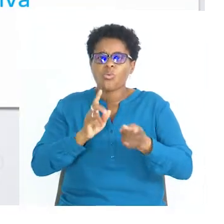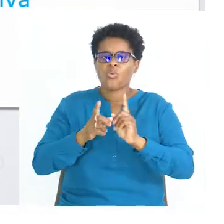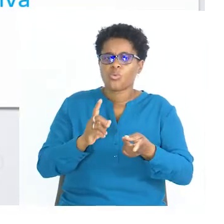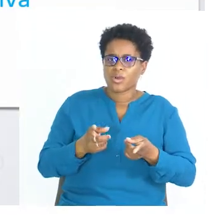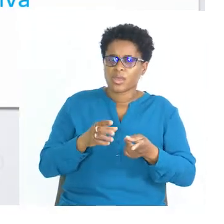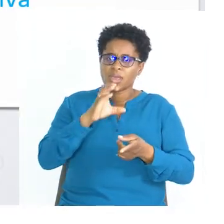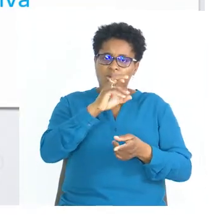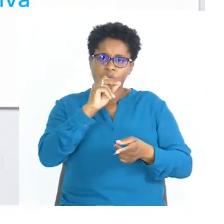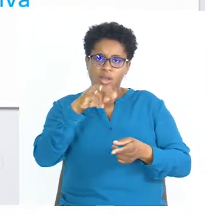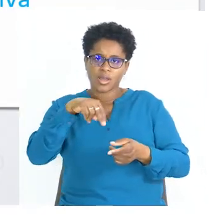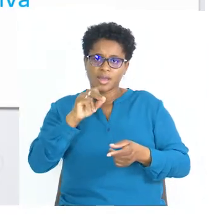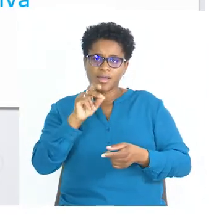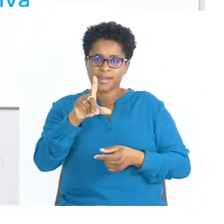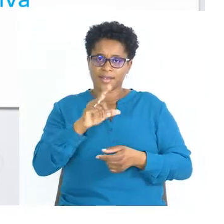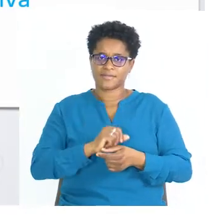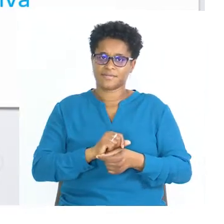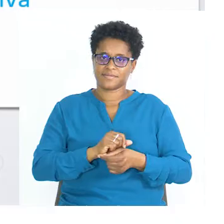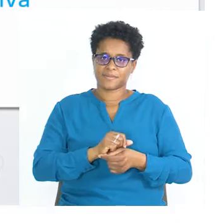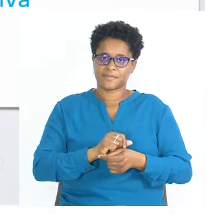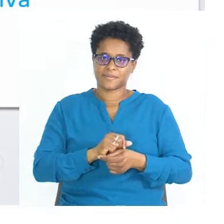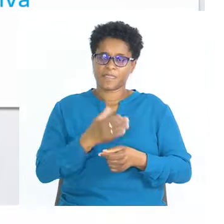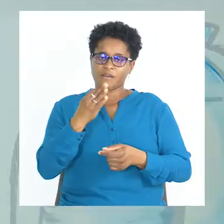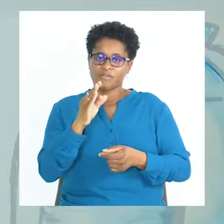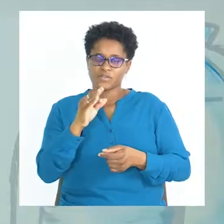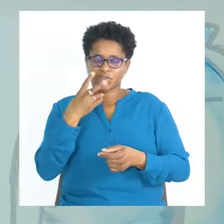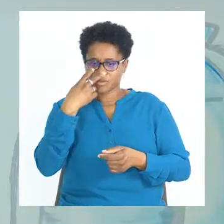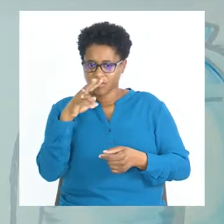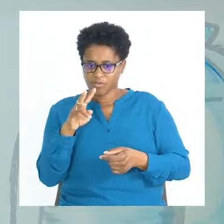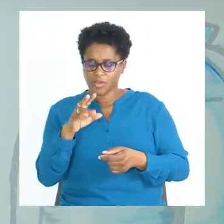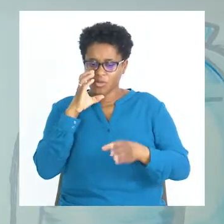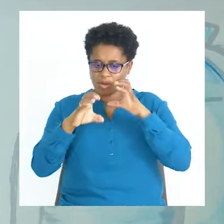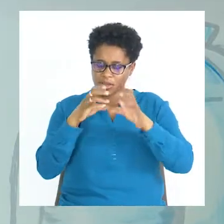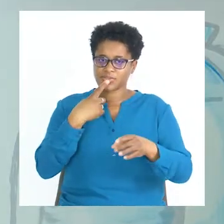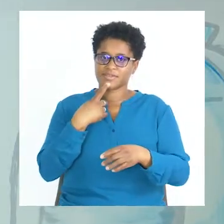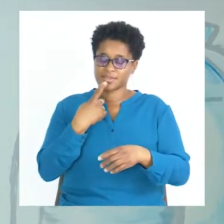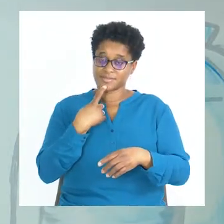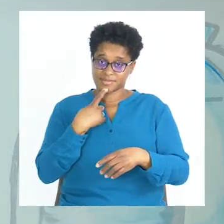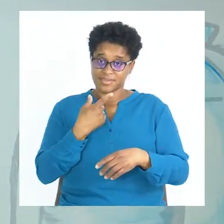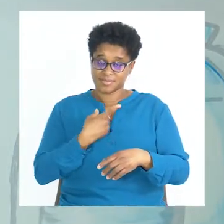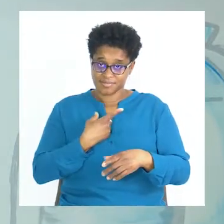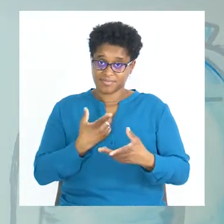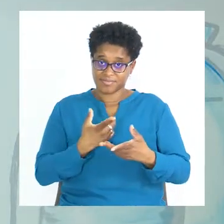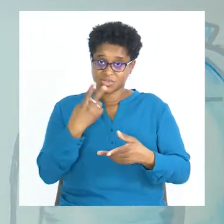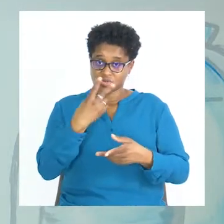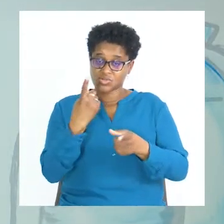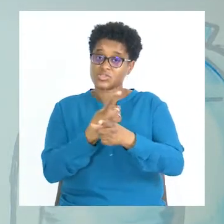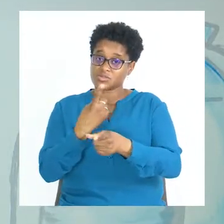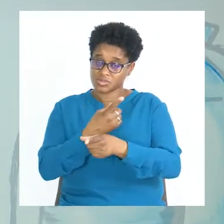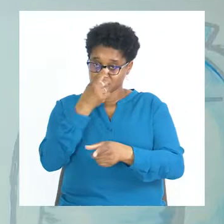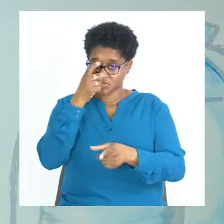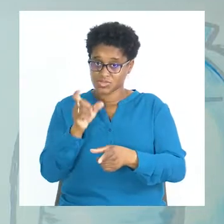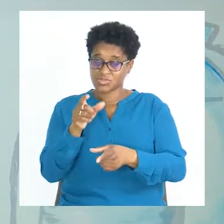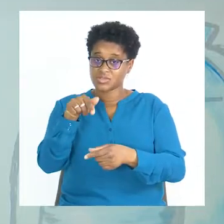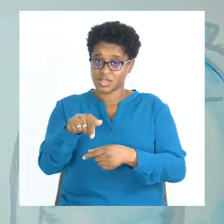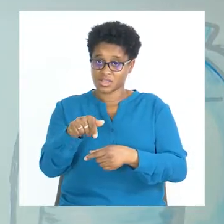que é o canal. Função de ver se a comunicação está a ser entendida, se os dois elementos estão ali